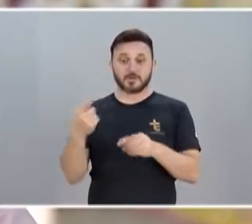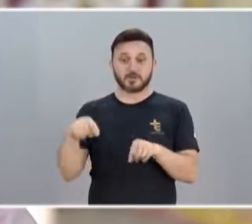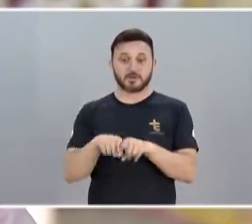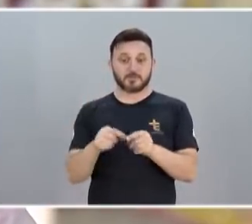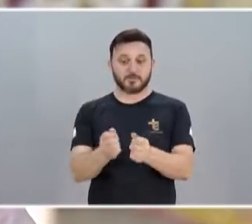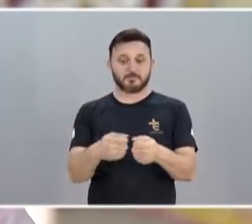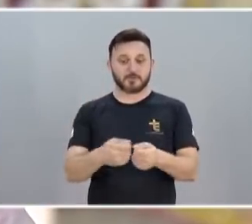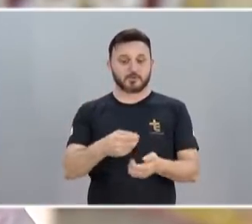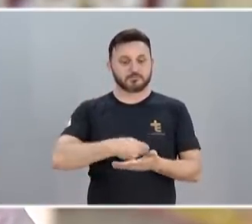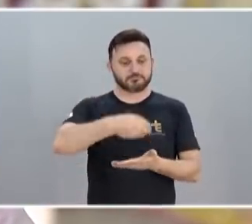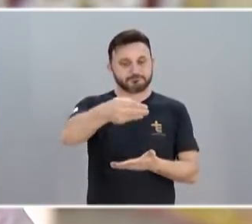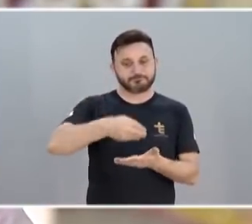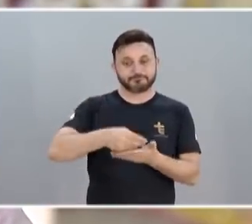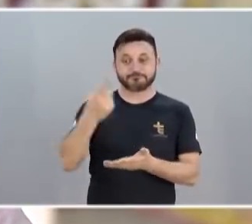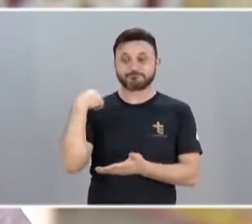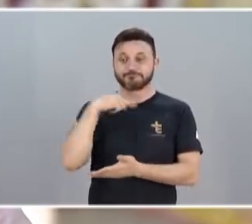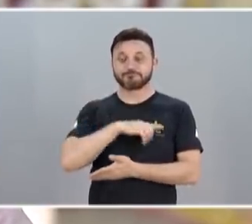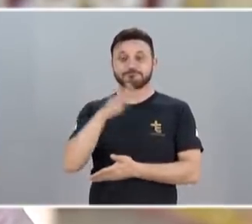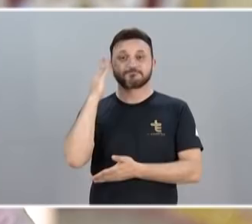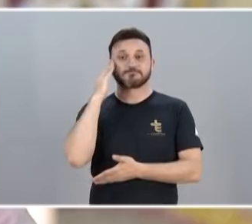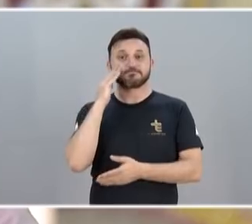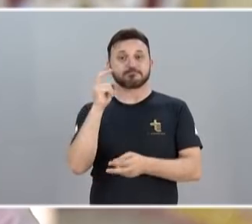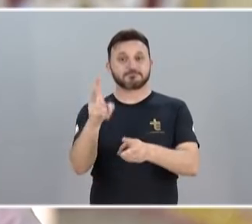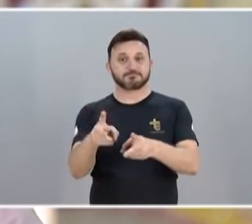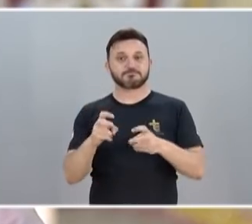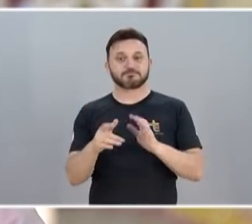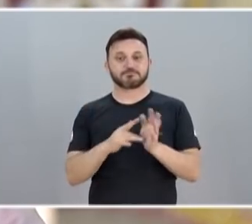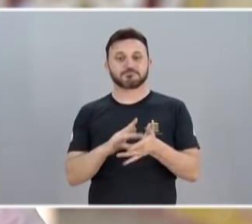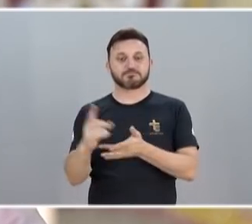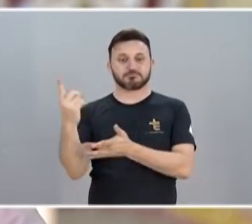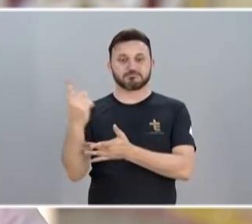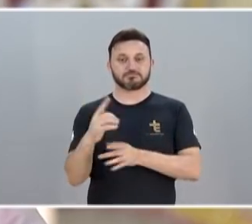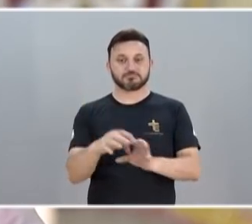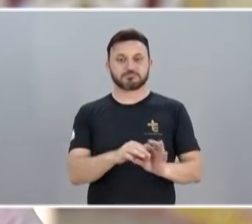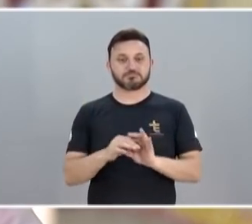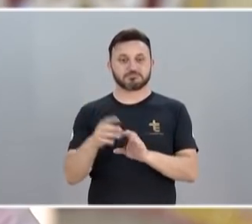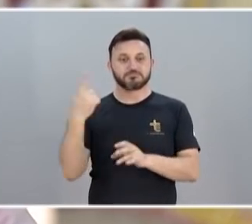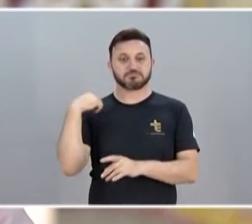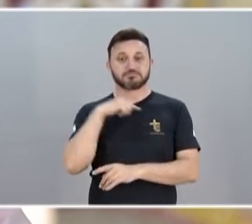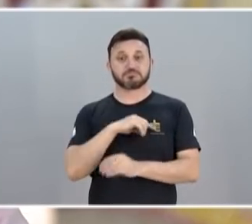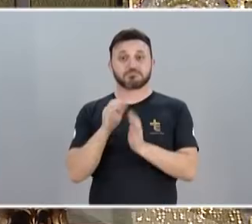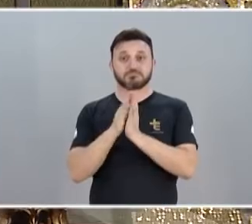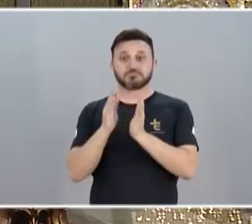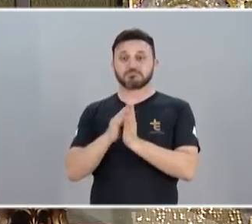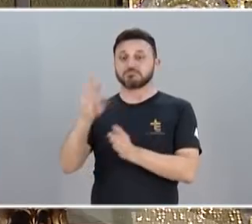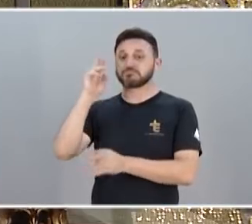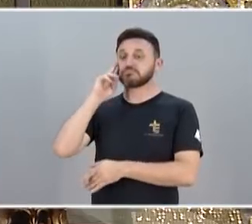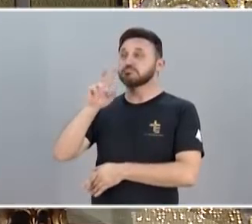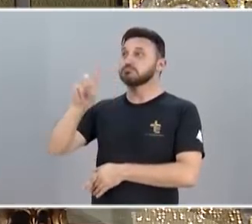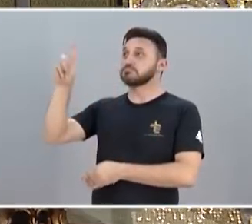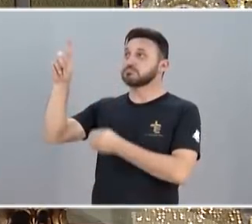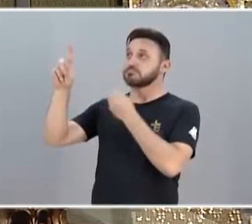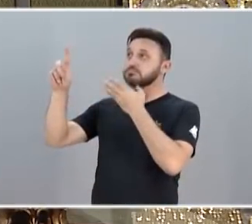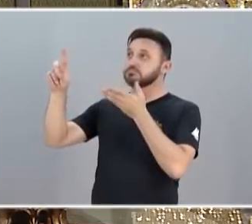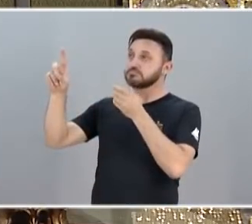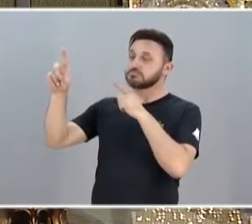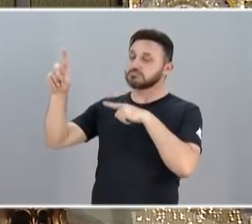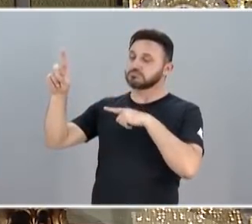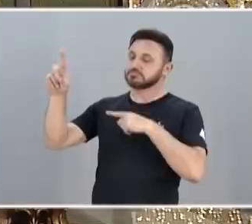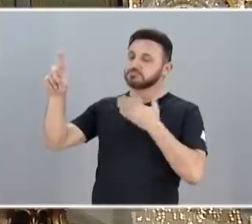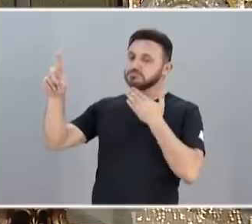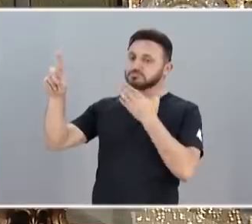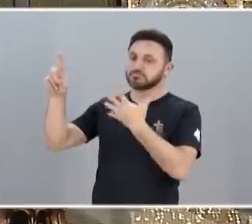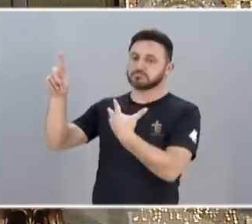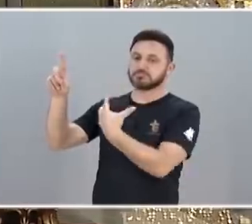pão saibamos perceber a presença do Cristo ressuscitado, rezemos. Deus de bondade,